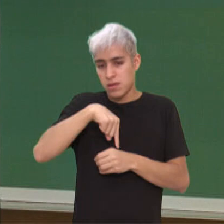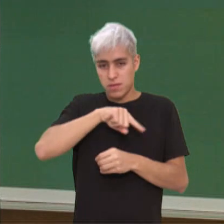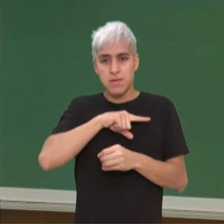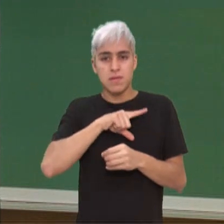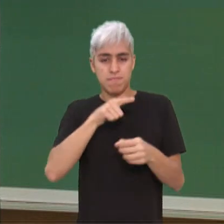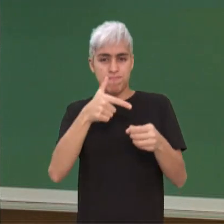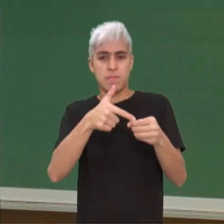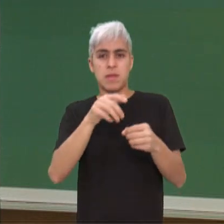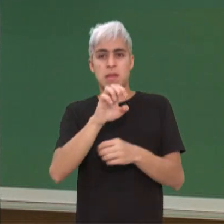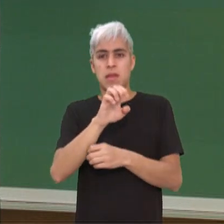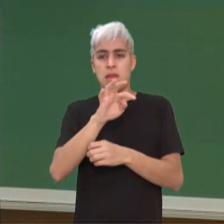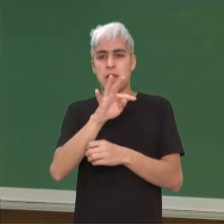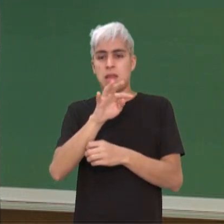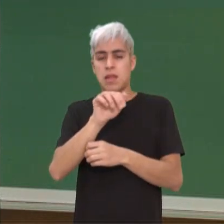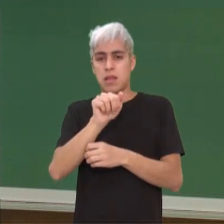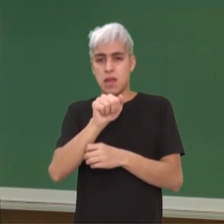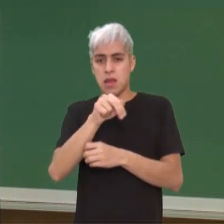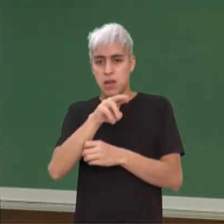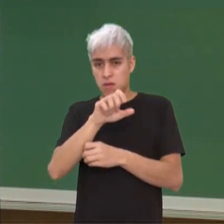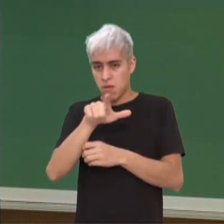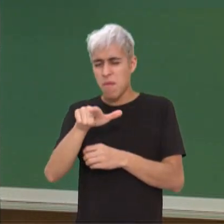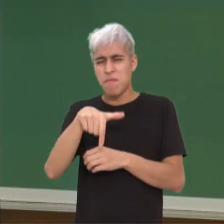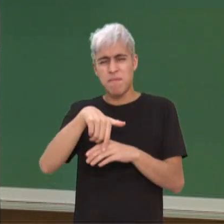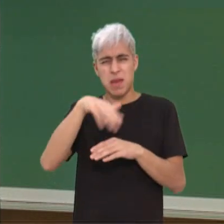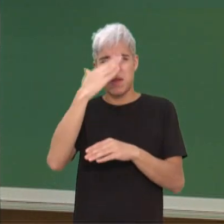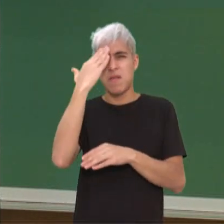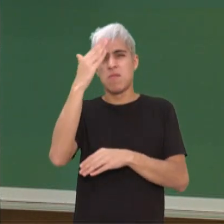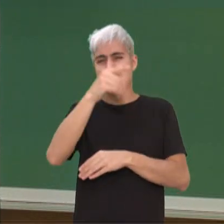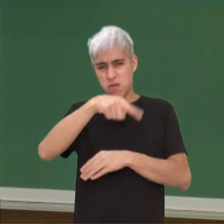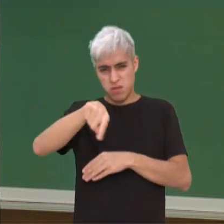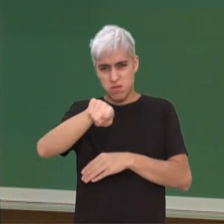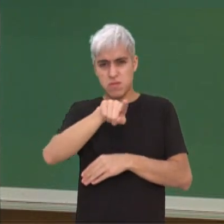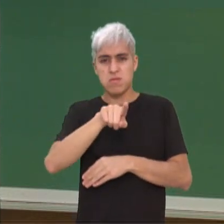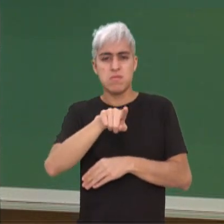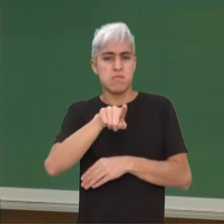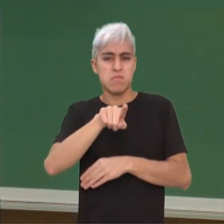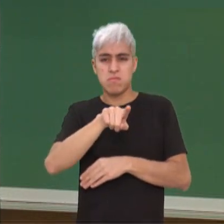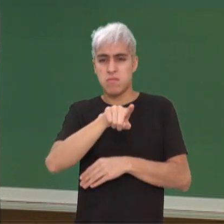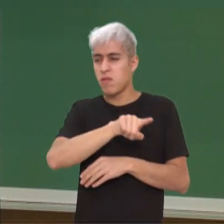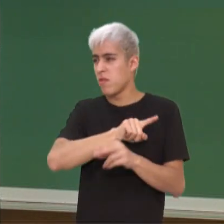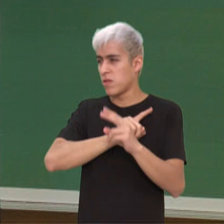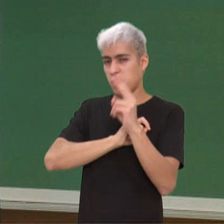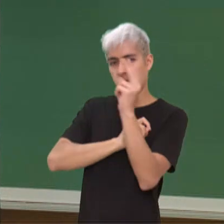né? Talvez o mais famoso aqui